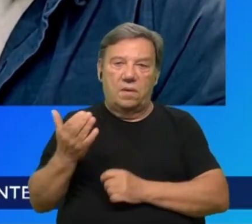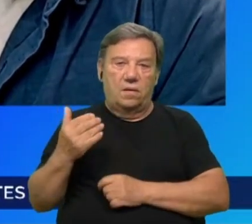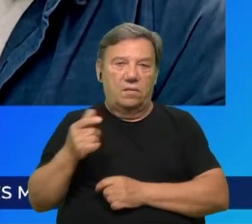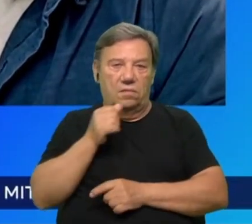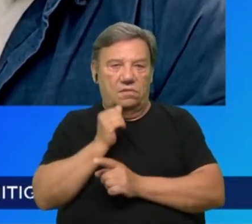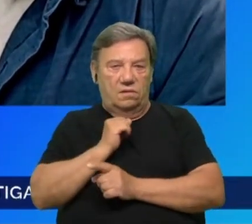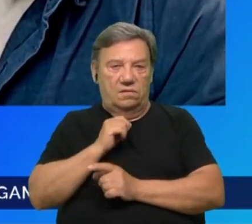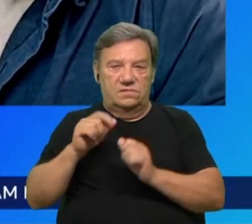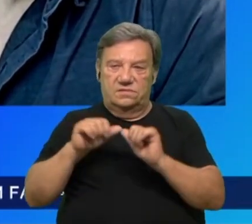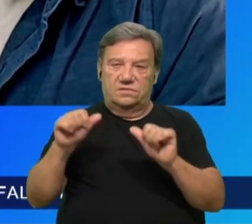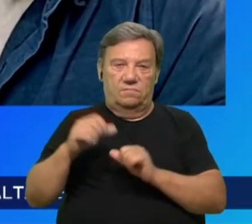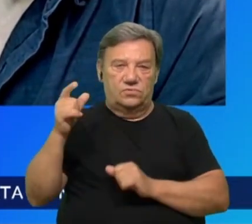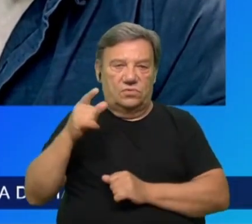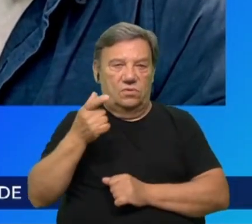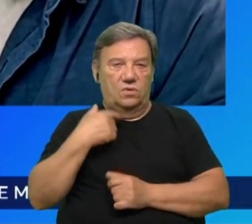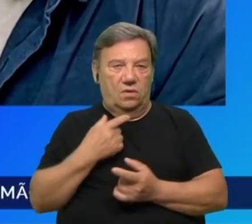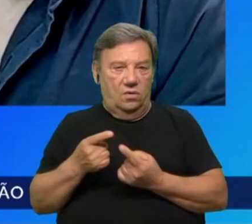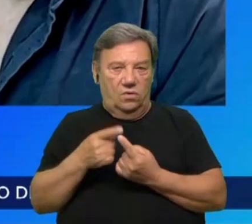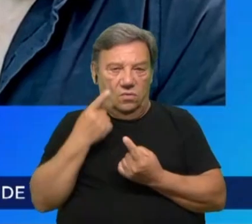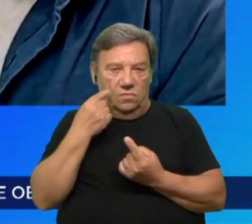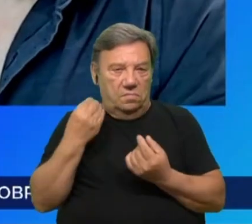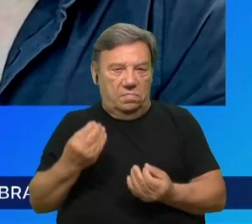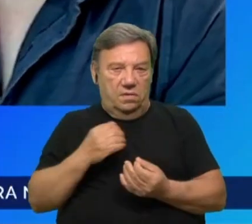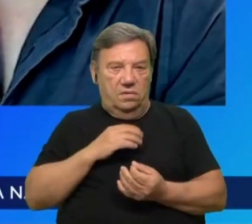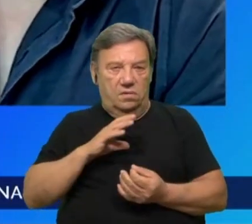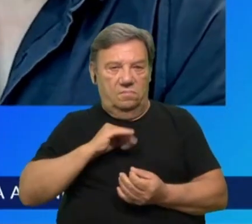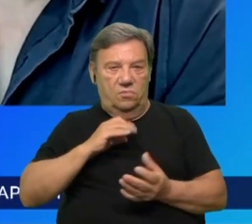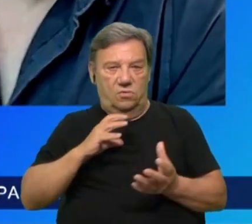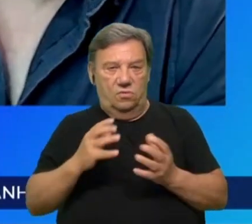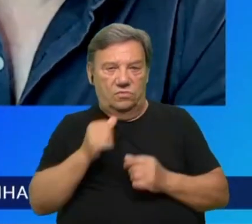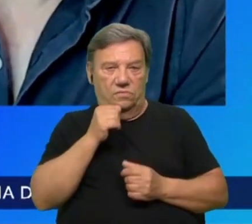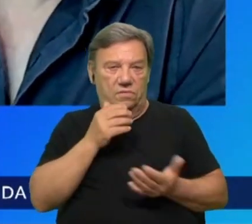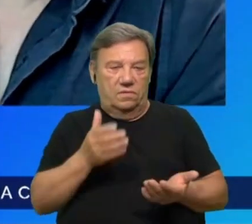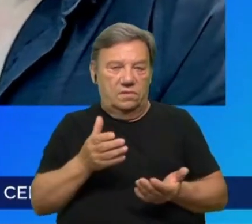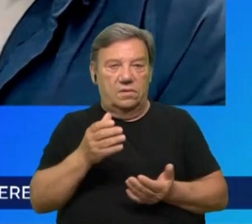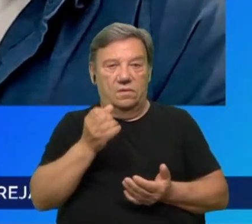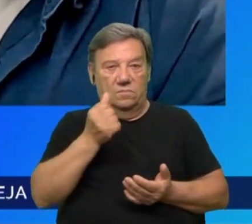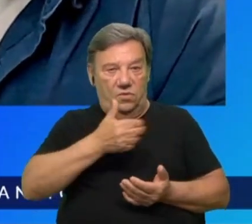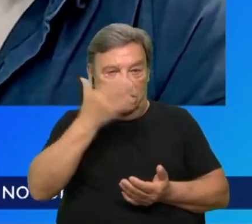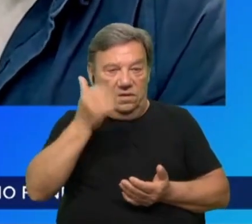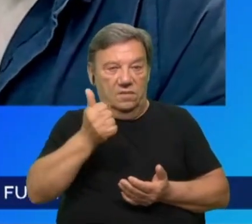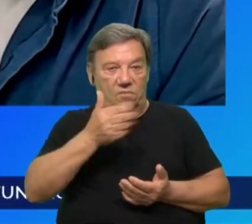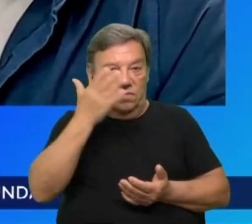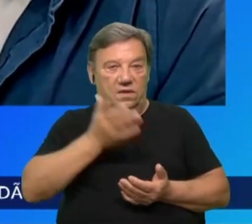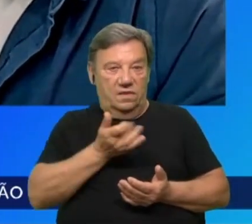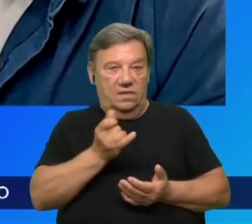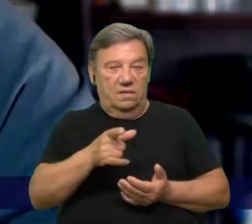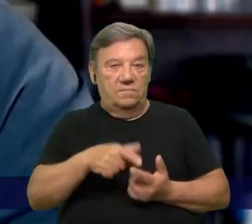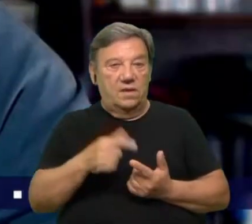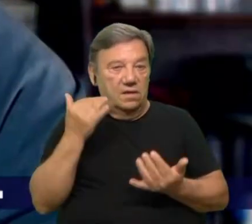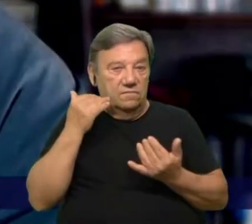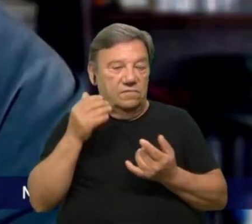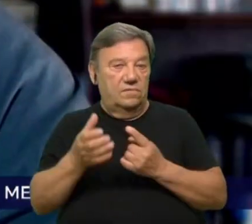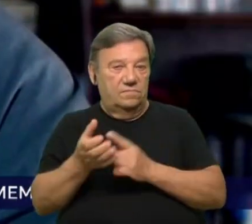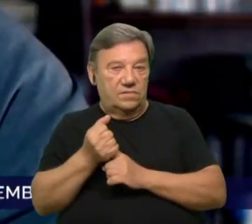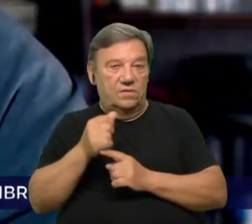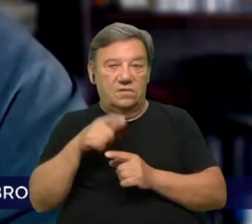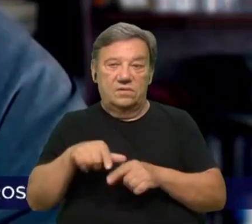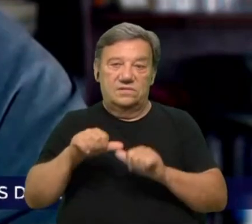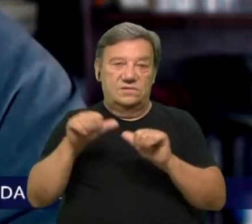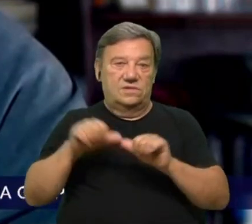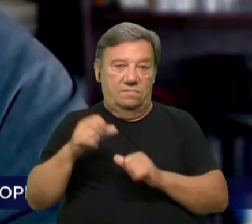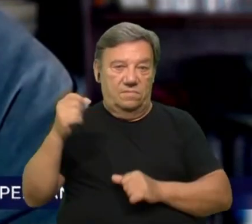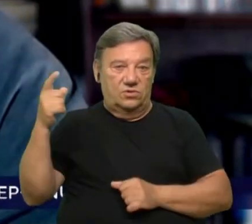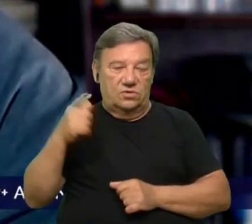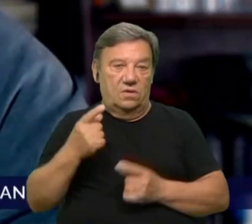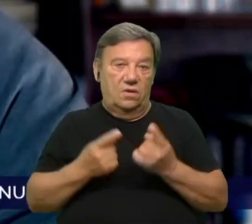ainda sobre o nosso sistema solar? Ainda não conhecemos bem os nossos planetas? Bom dia. Bom dia, Daniel. São notícias, é o sortido do sistema solar.